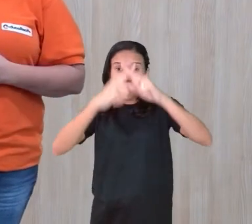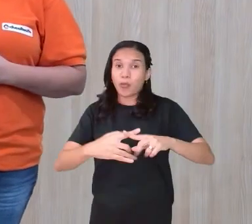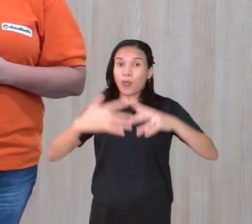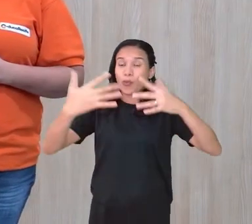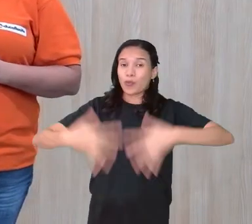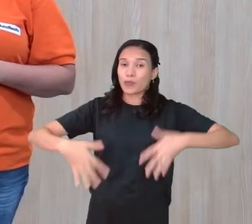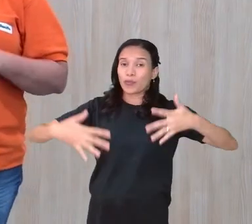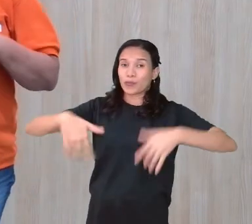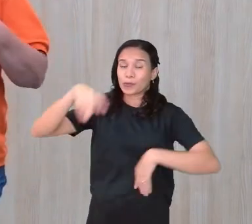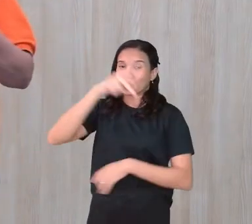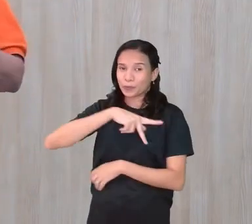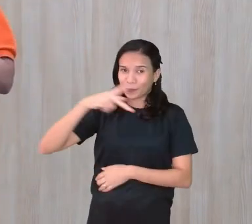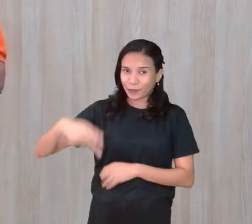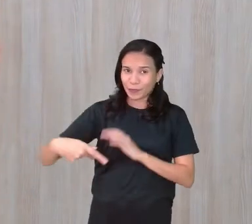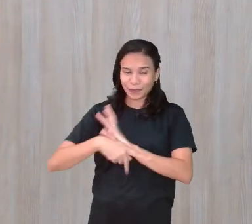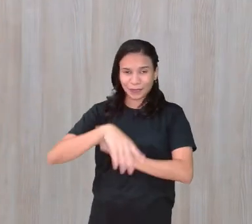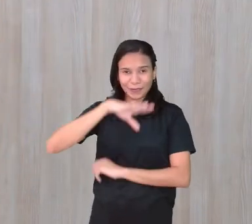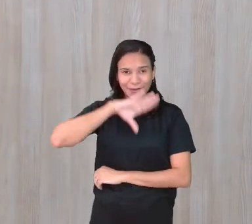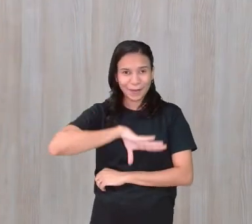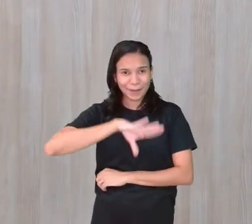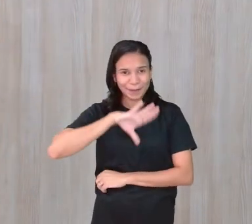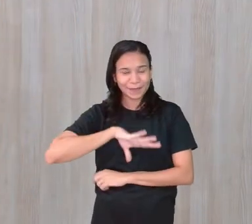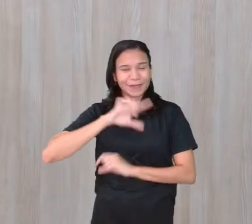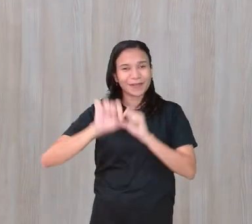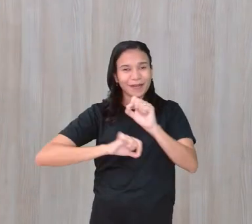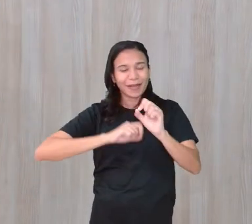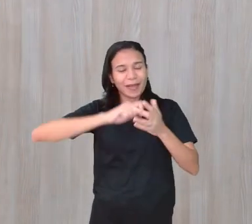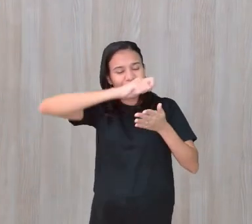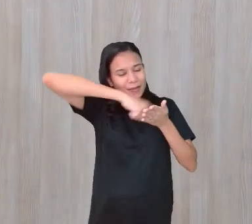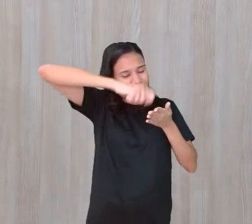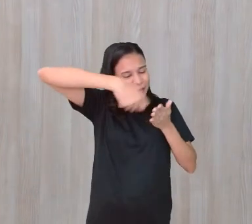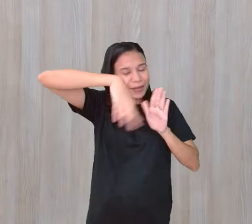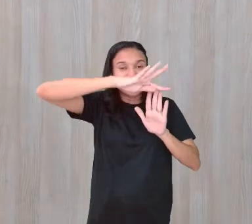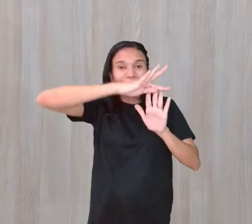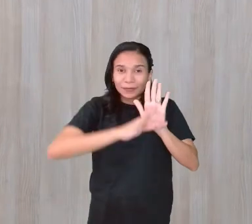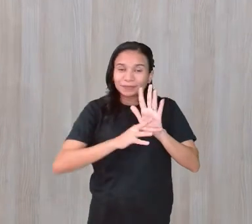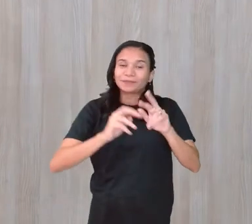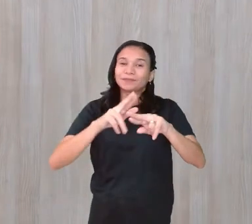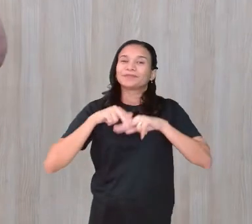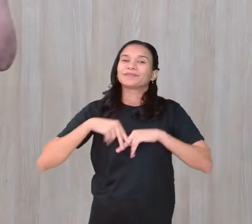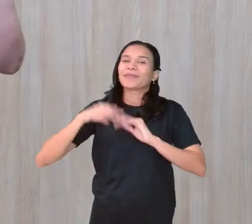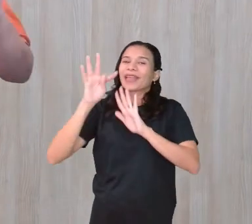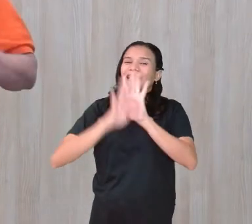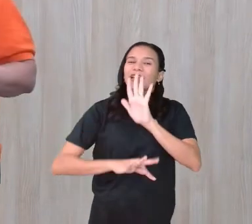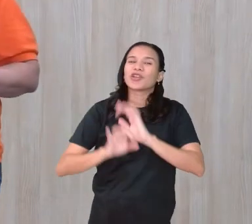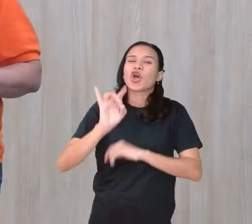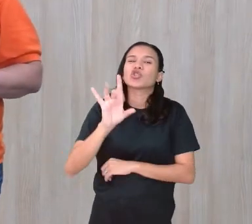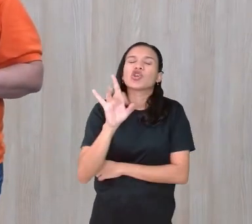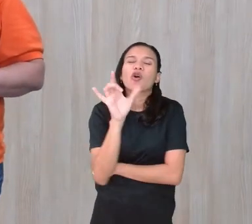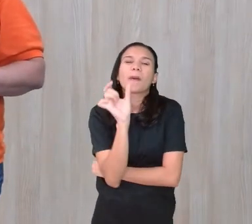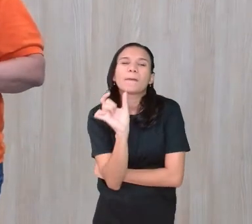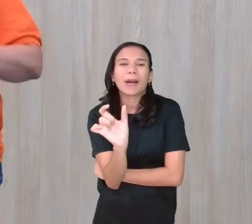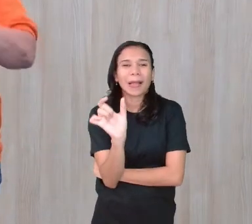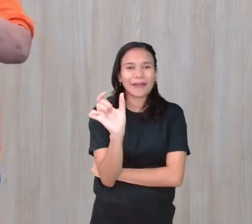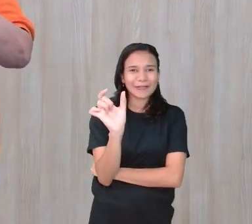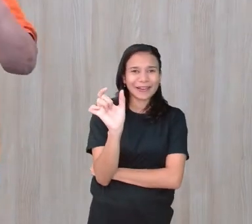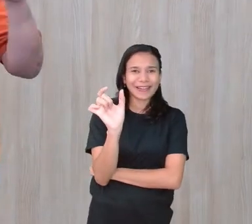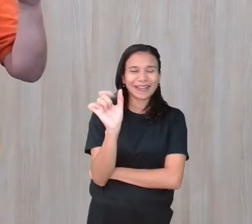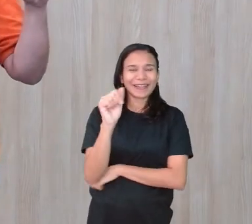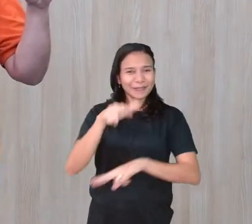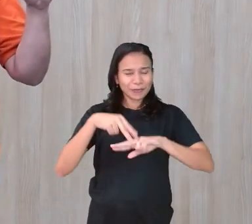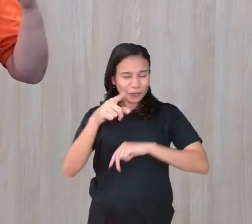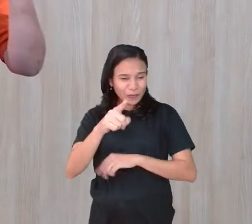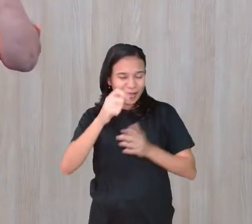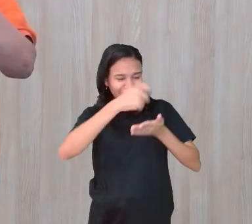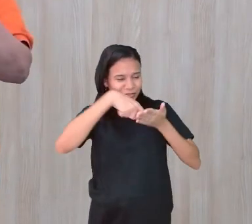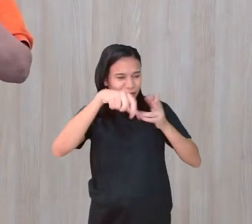o professor de língua portuguesa, é as produções textuais. Então, o texto é apenas uma palavra. Então, se você vai escrever